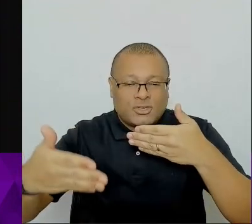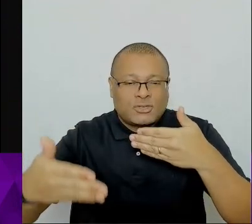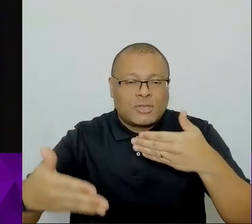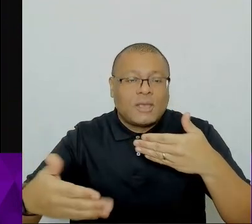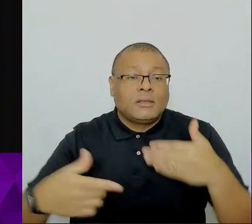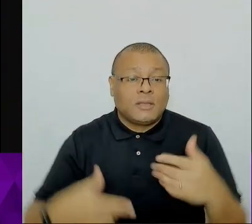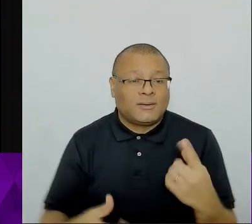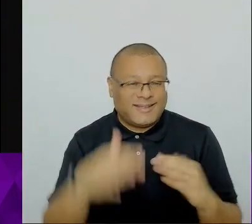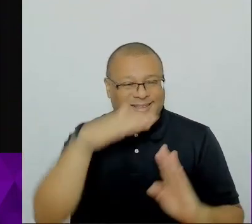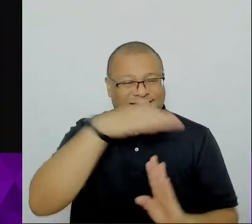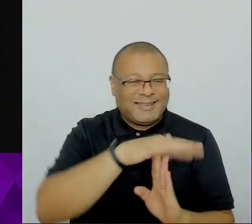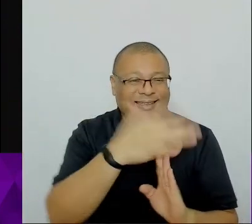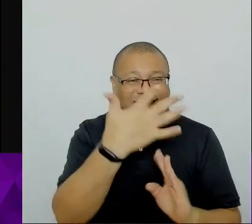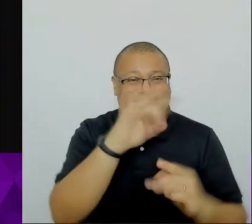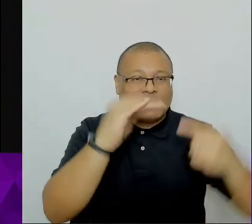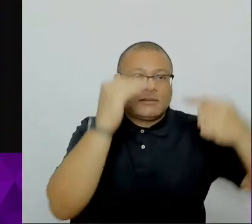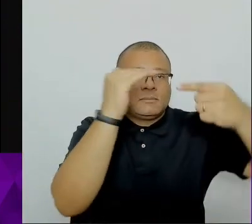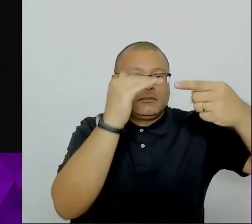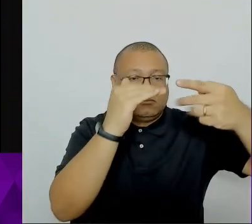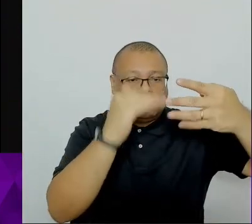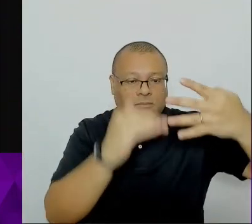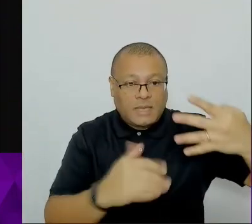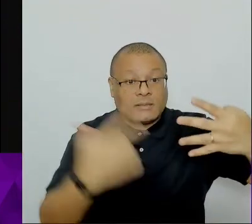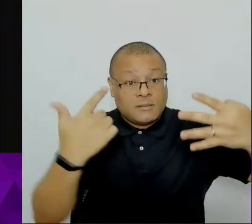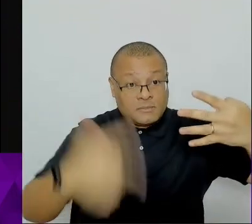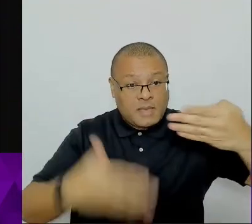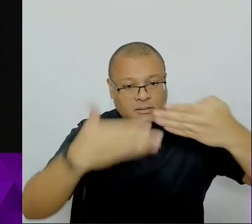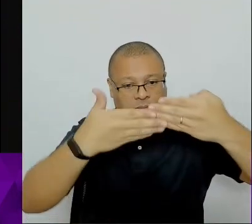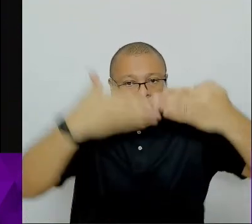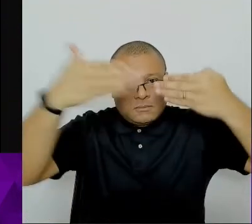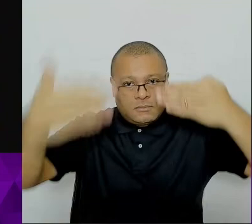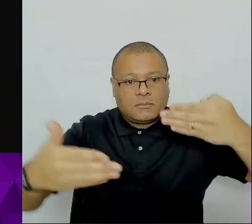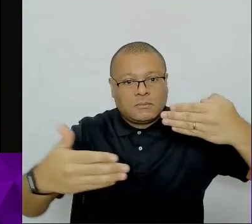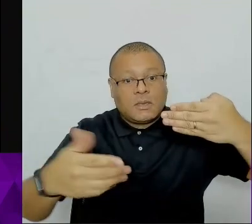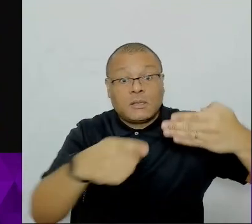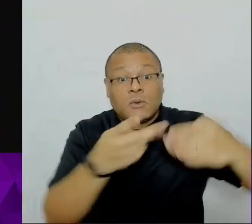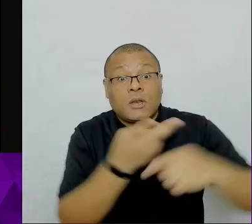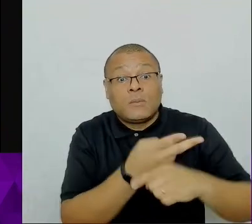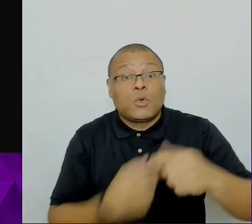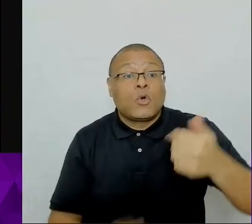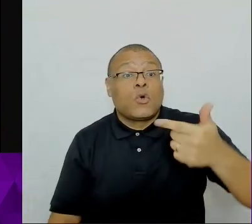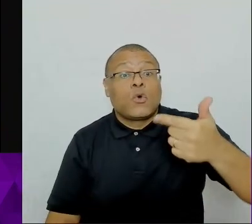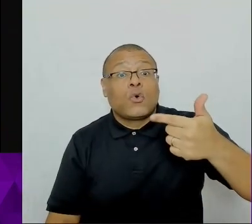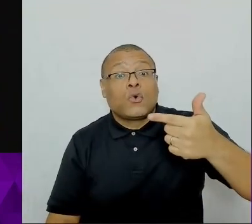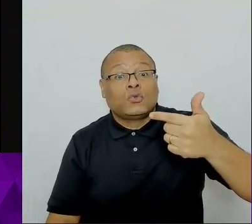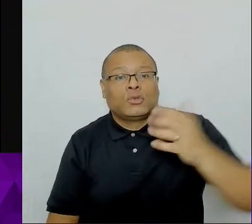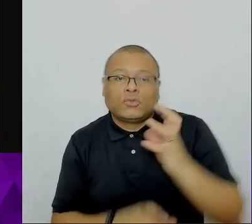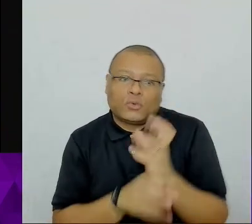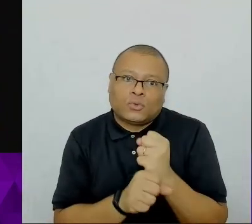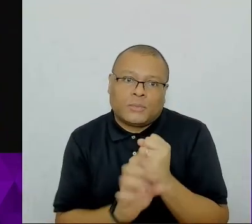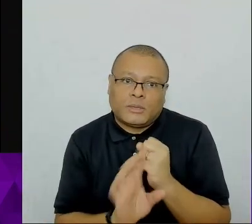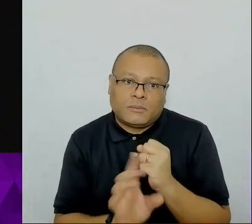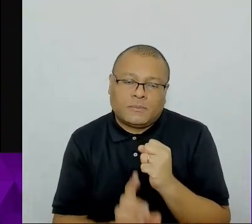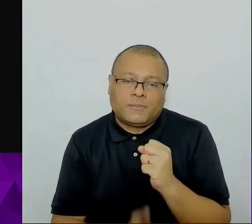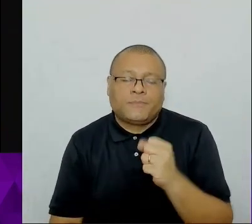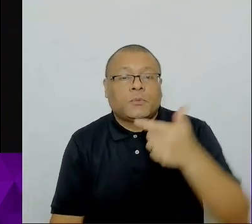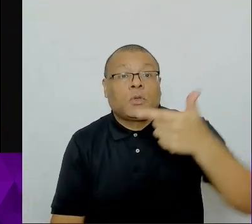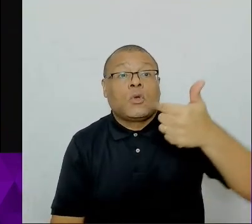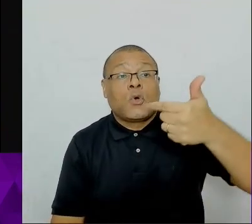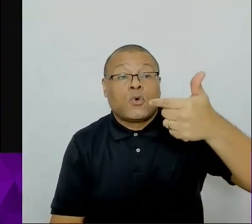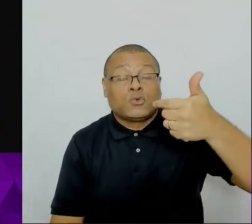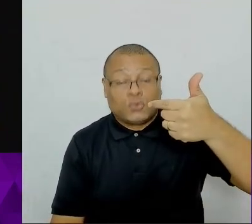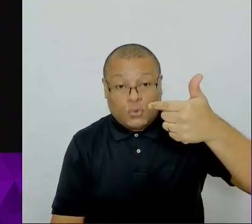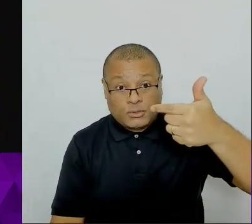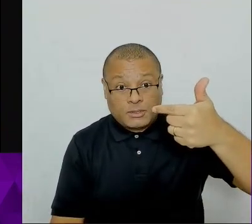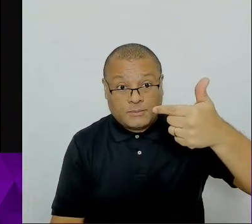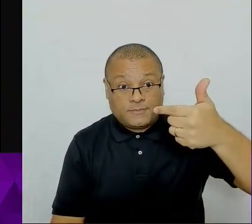skip 2 aqui. O que é que aconteceria? Eu buscaria os 12 primeiro, não que eu estou somando, tá? Mas vamos lá. Eu pegaria os 12 primeiro